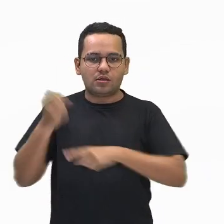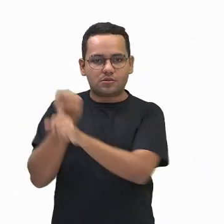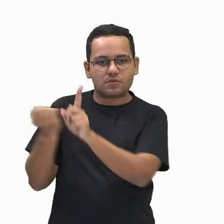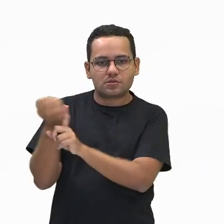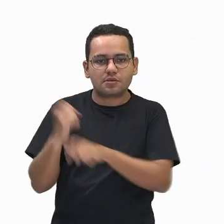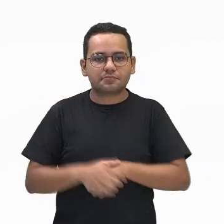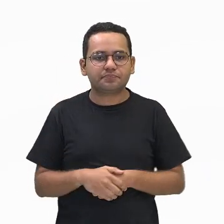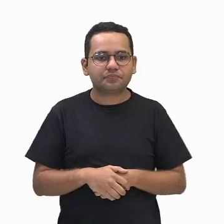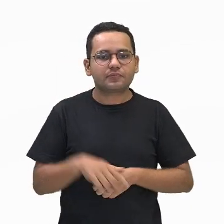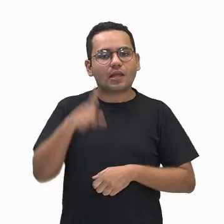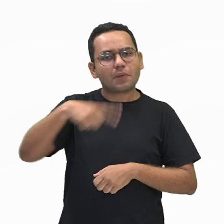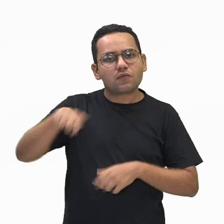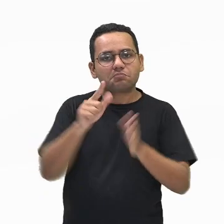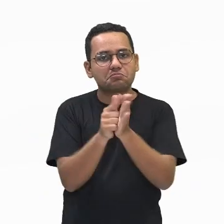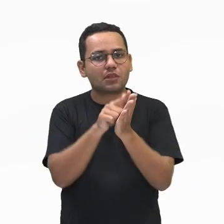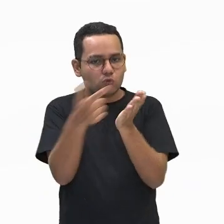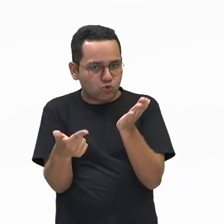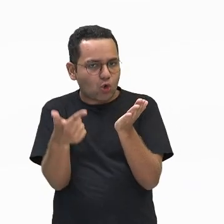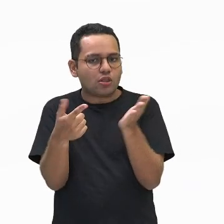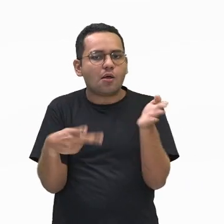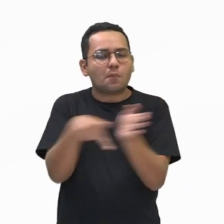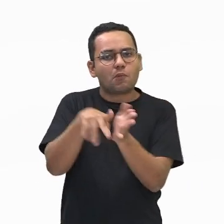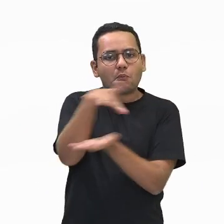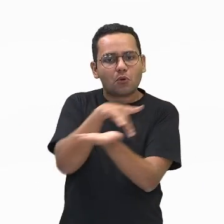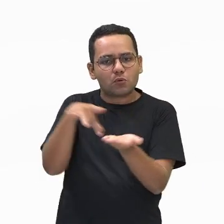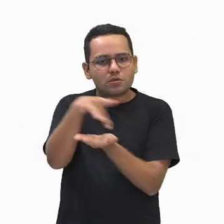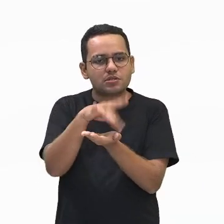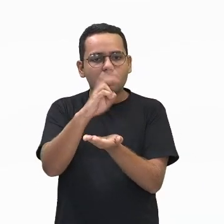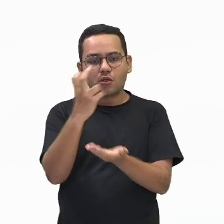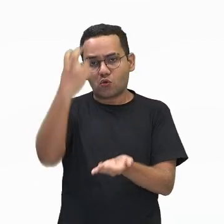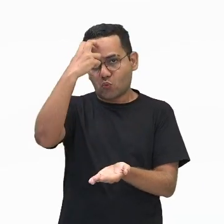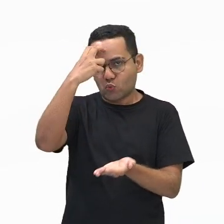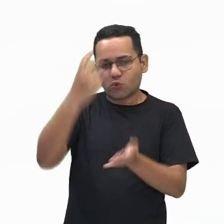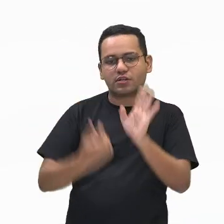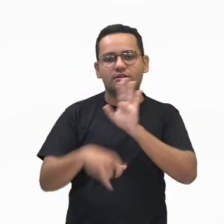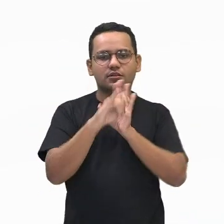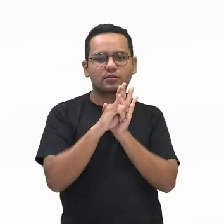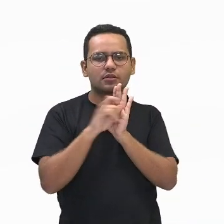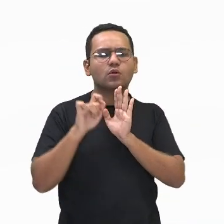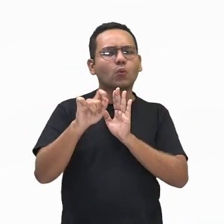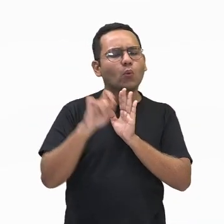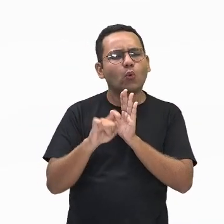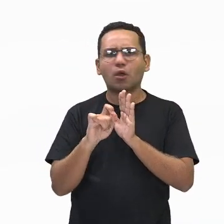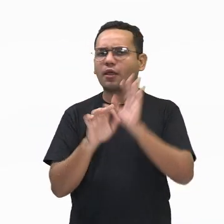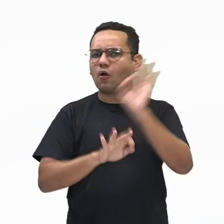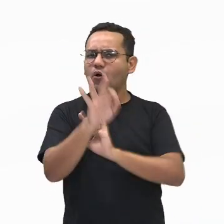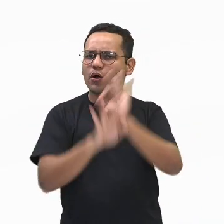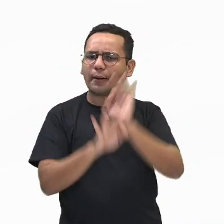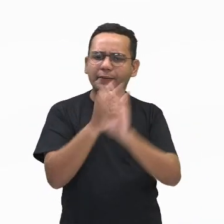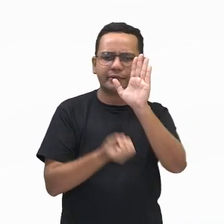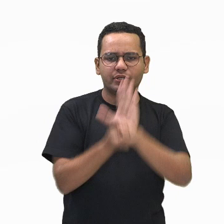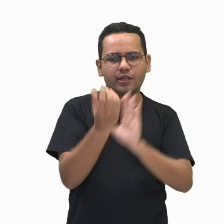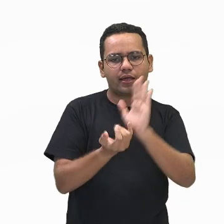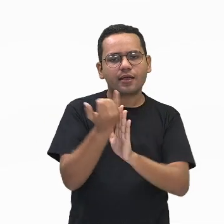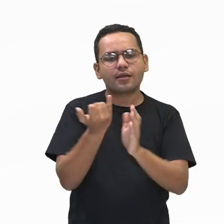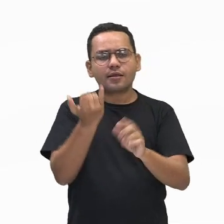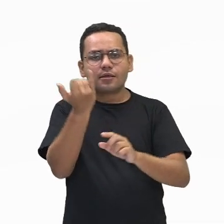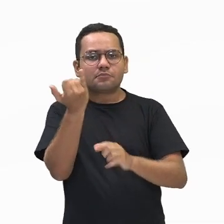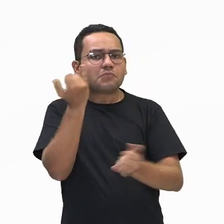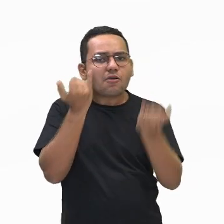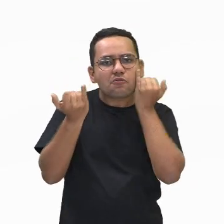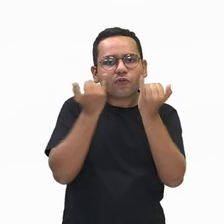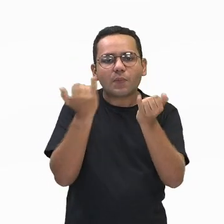jornal, CMEA News, Cultura e Identidade, fazendo uma matéria jornalística sobre valorização da